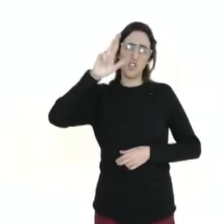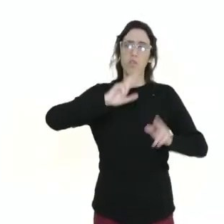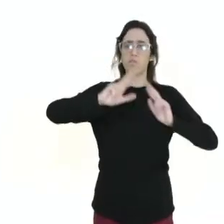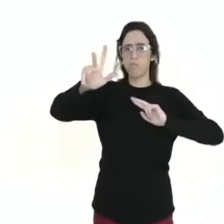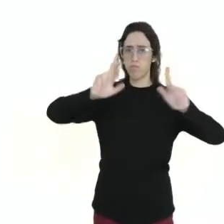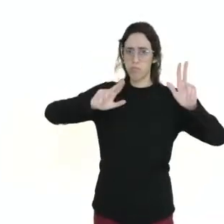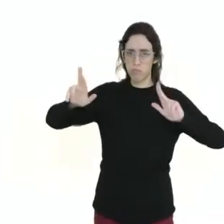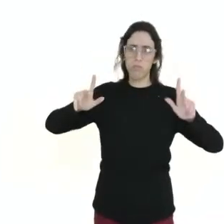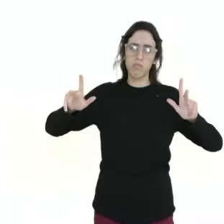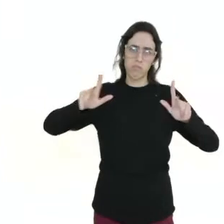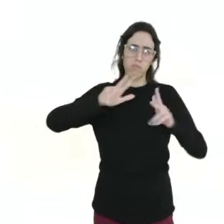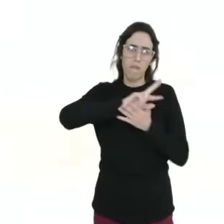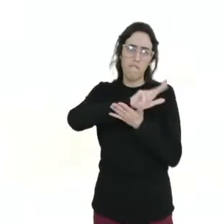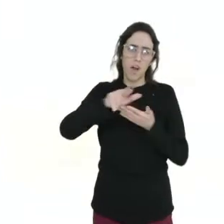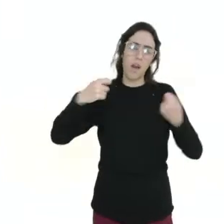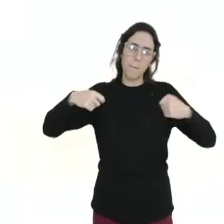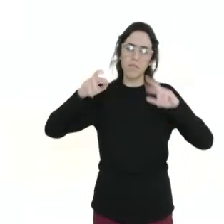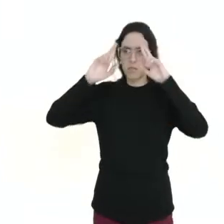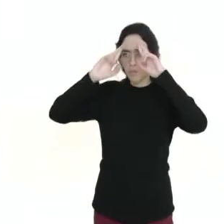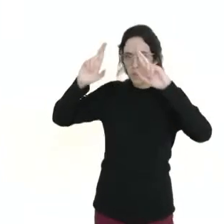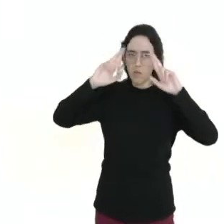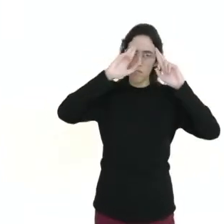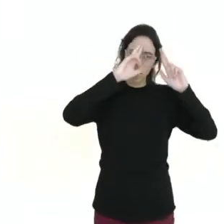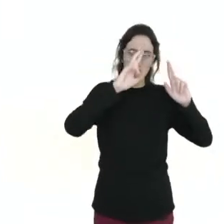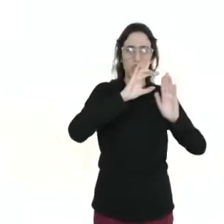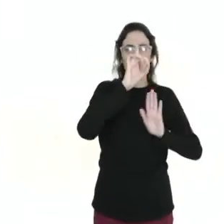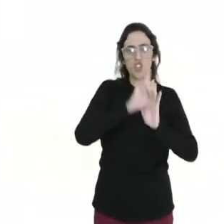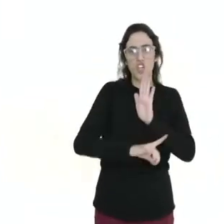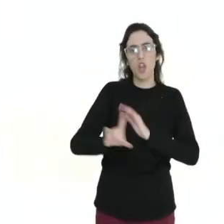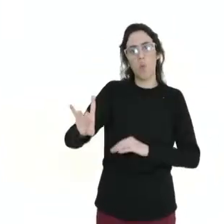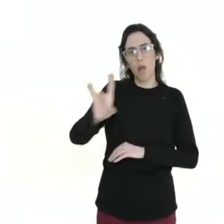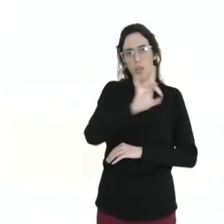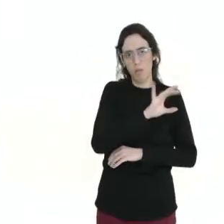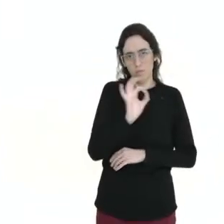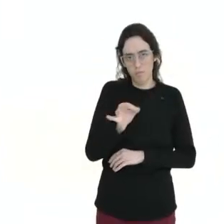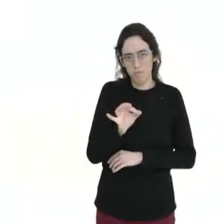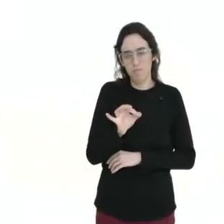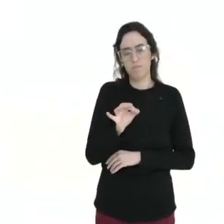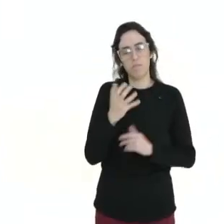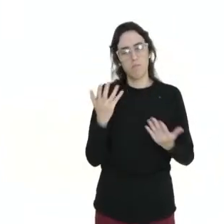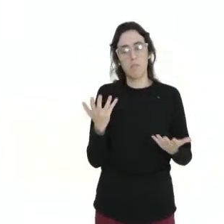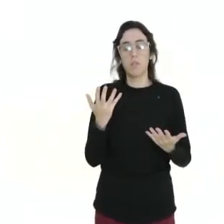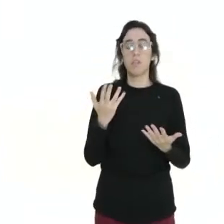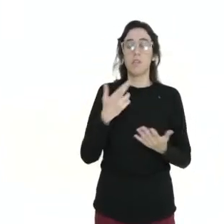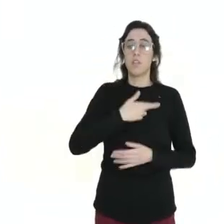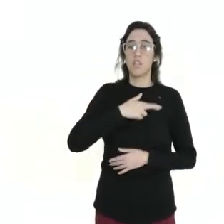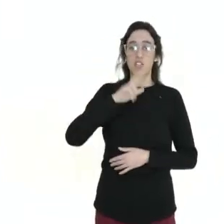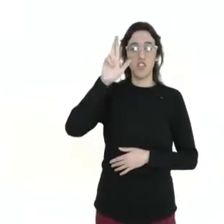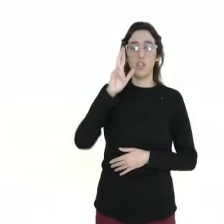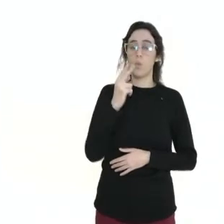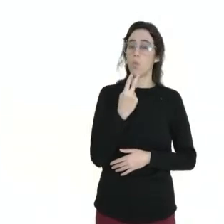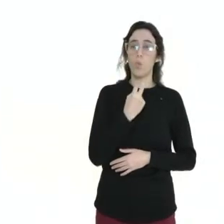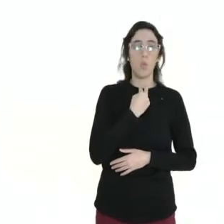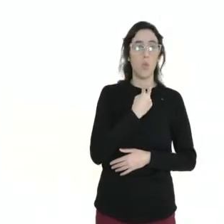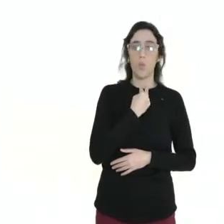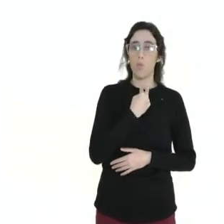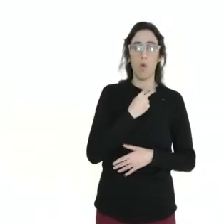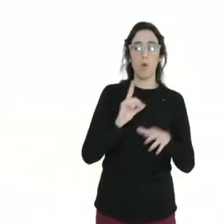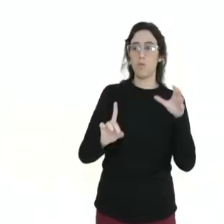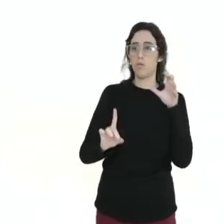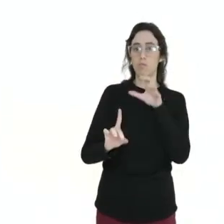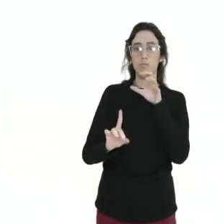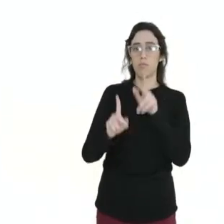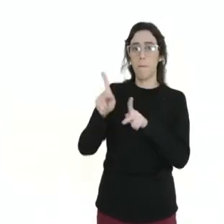igualmente respeitadas, pois consistem em direitos individuais, não devendo influenciar as decisões na esfera